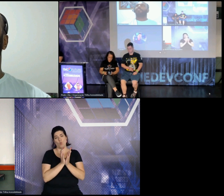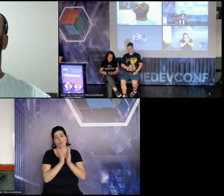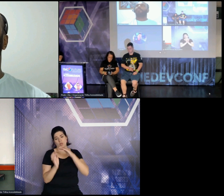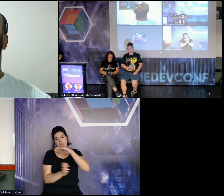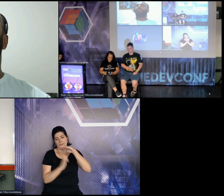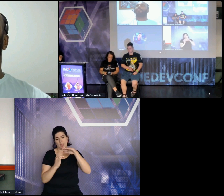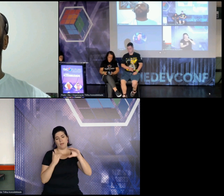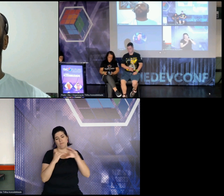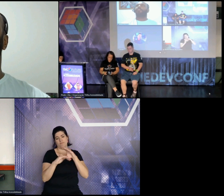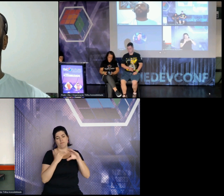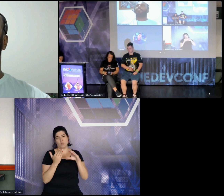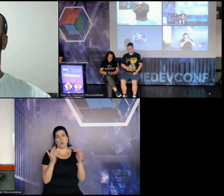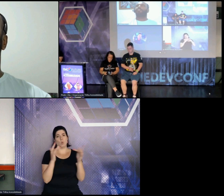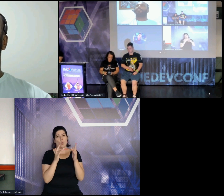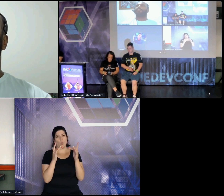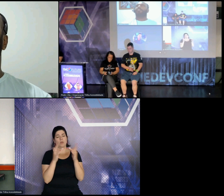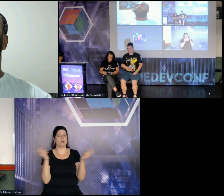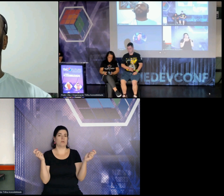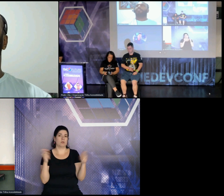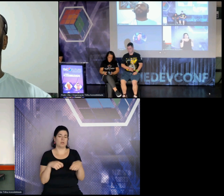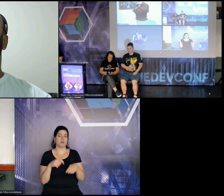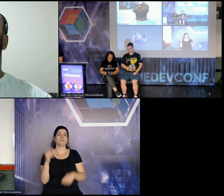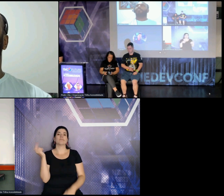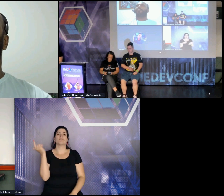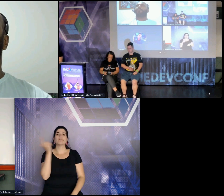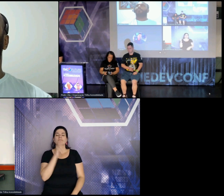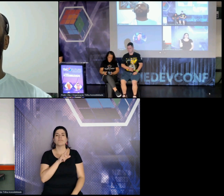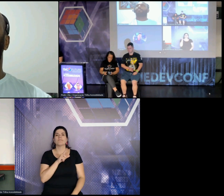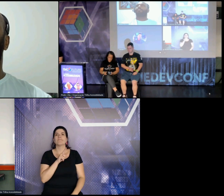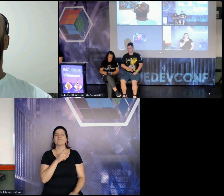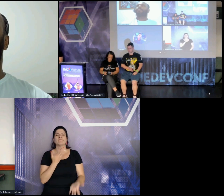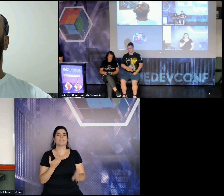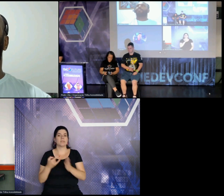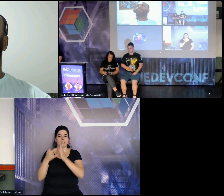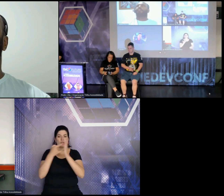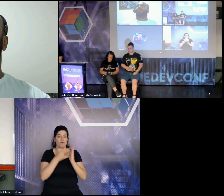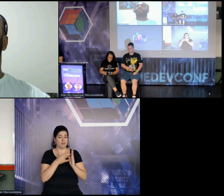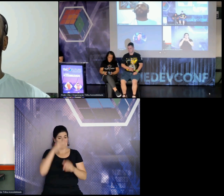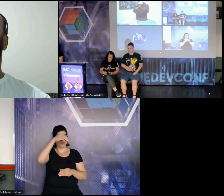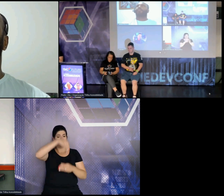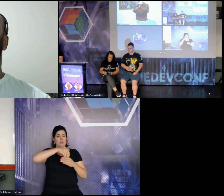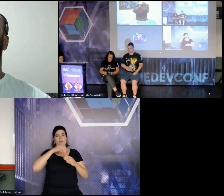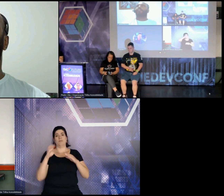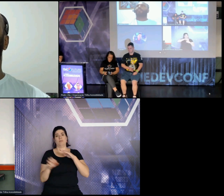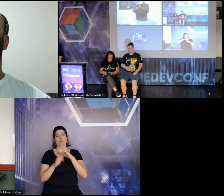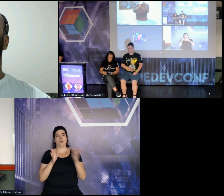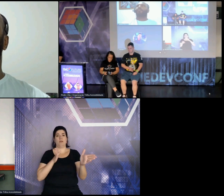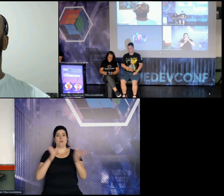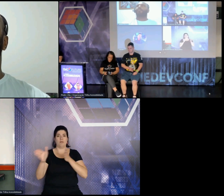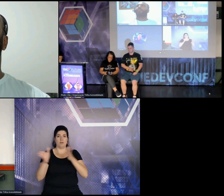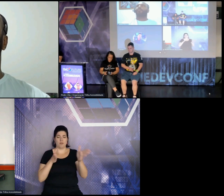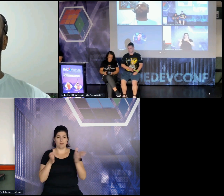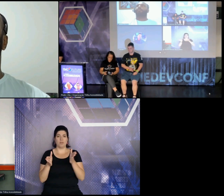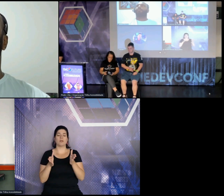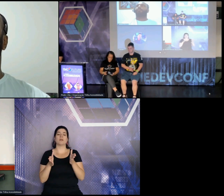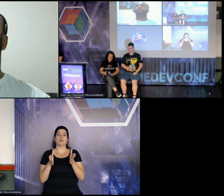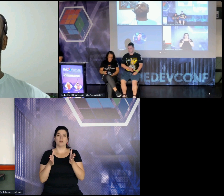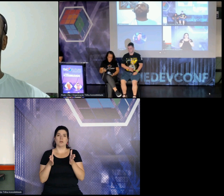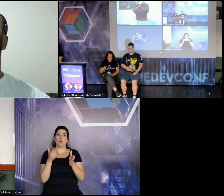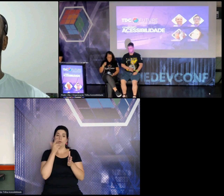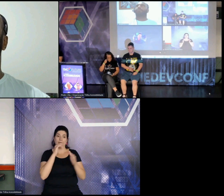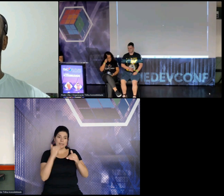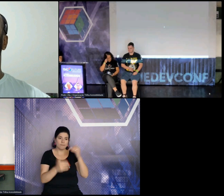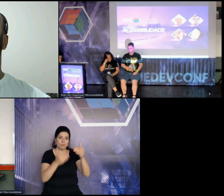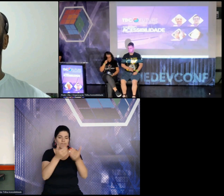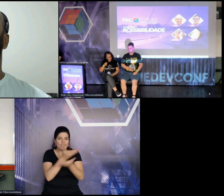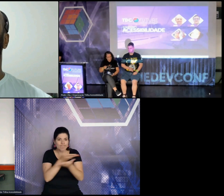a possibilidade de desenvolver dentro de casa aqui a acessibilidade, olhar para um contrato junto